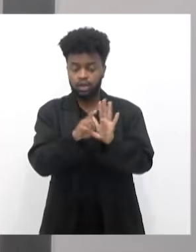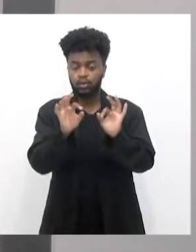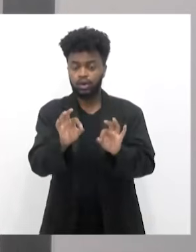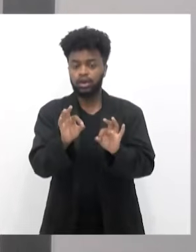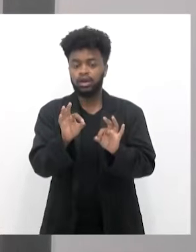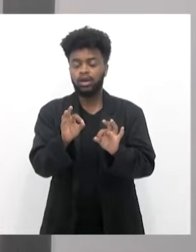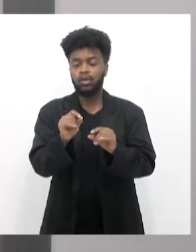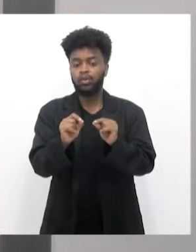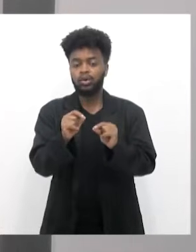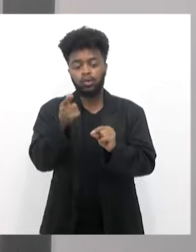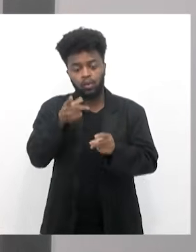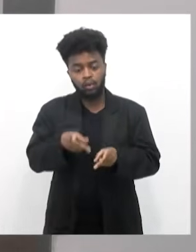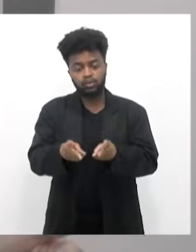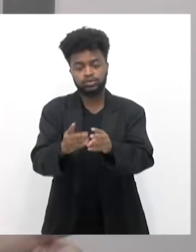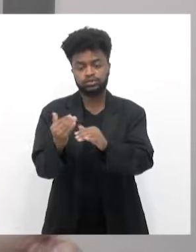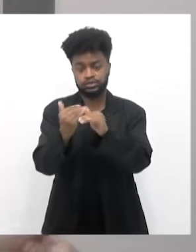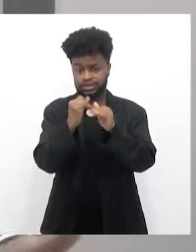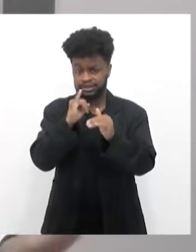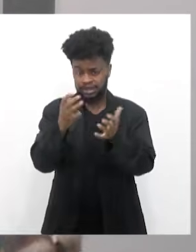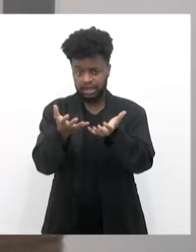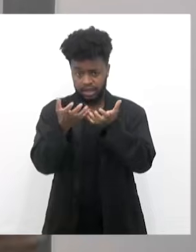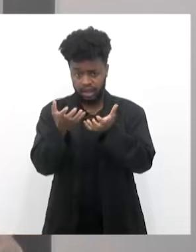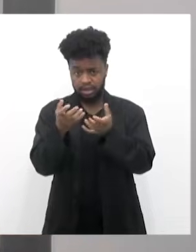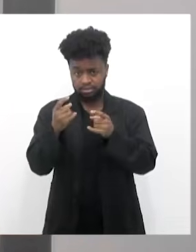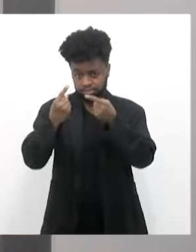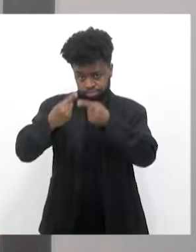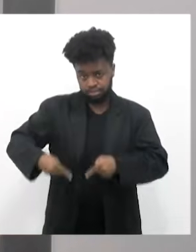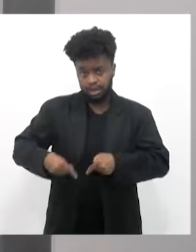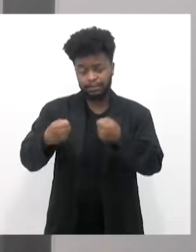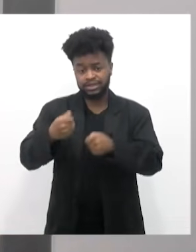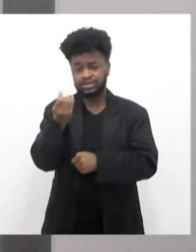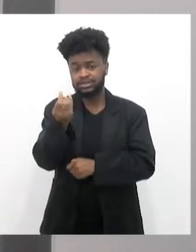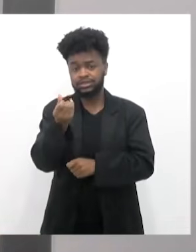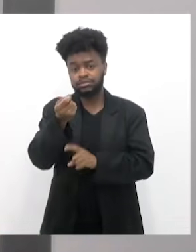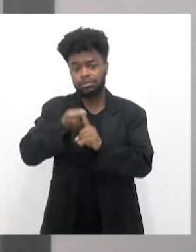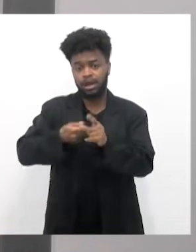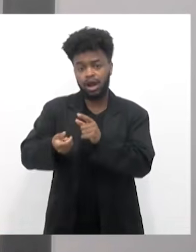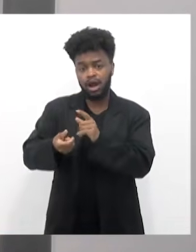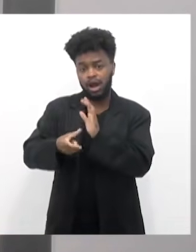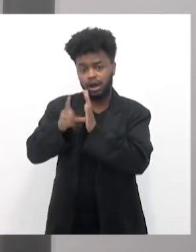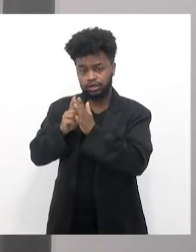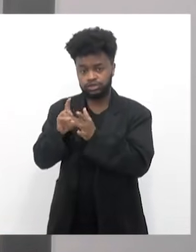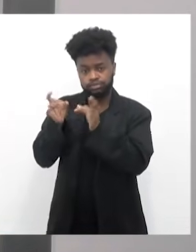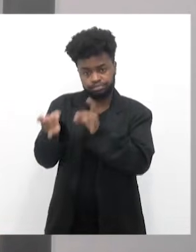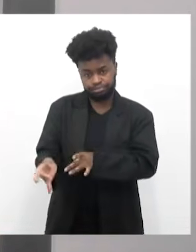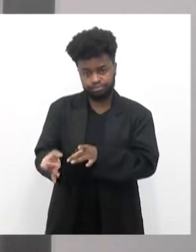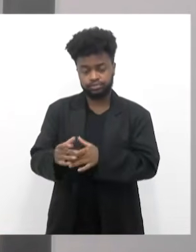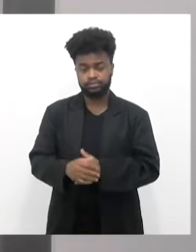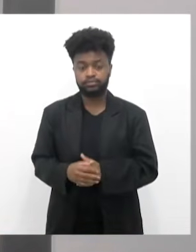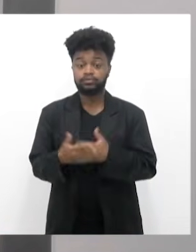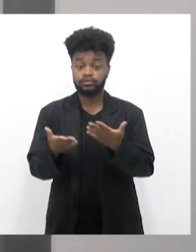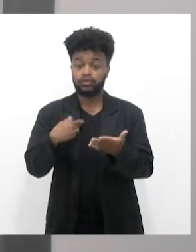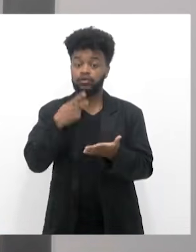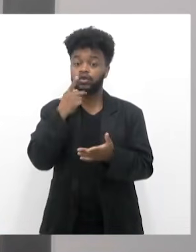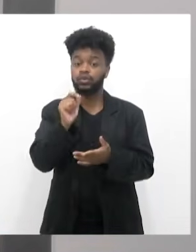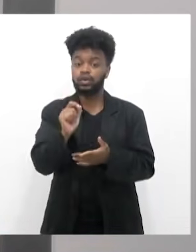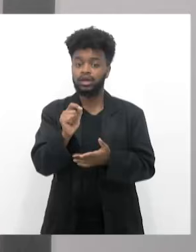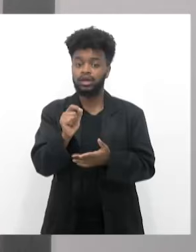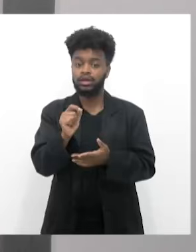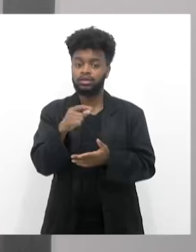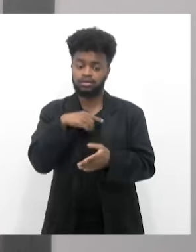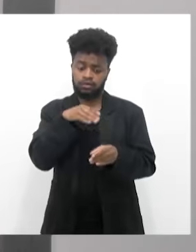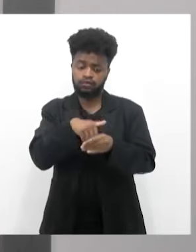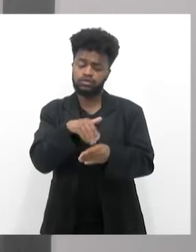preservar a isonomia, ou seja, se você quer disputar a eleição, saia 6 meses antes. Agora, como eu falei, é uma eleição